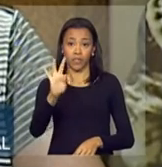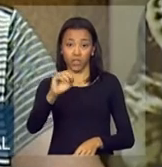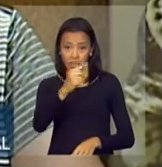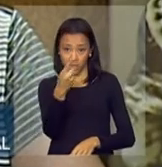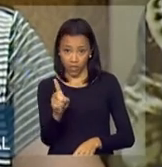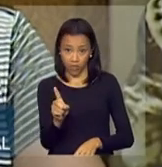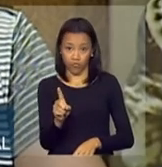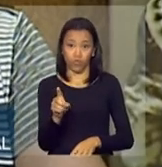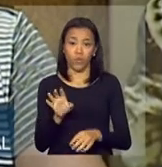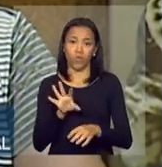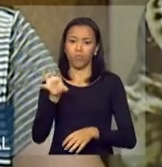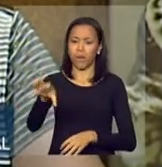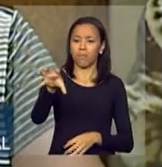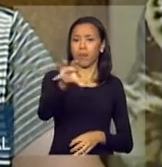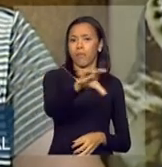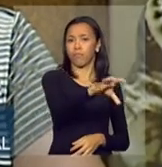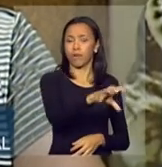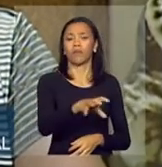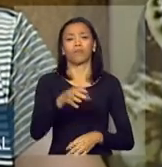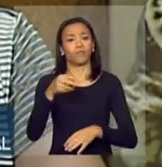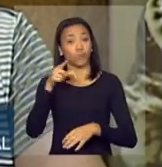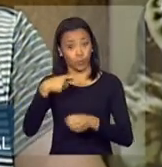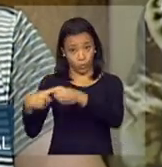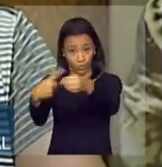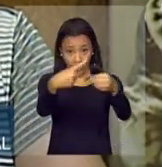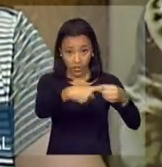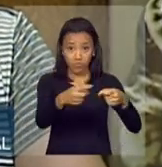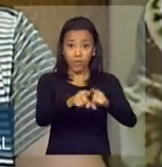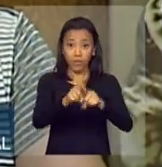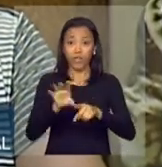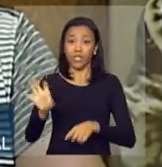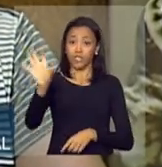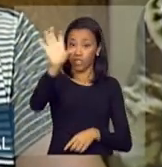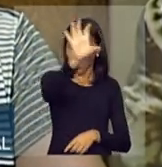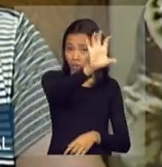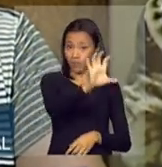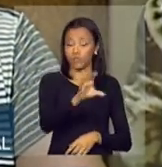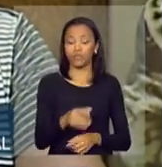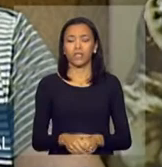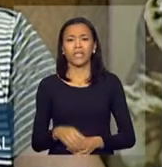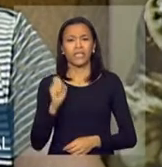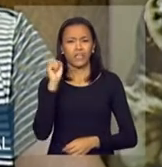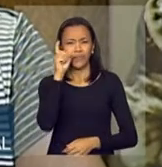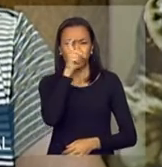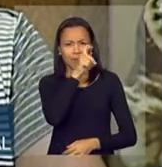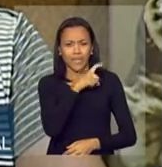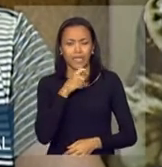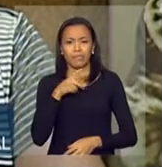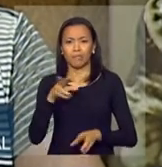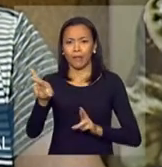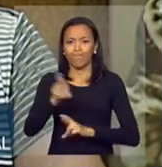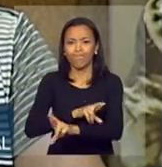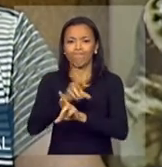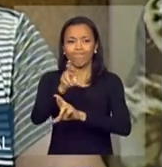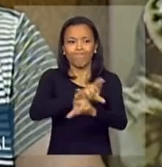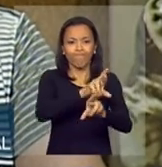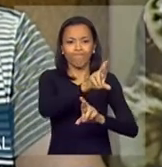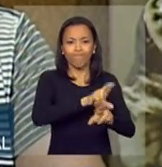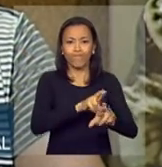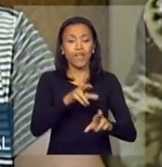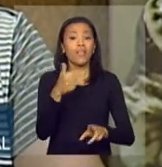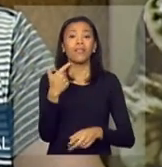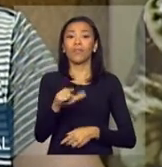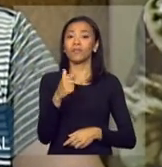com relação aos estados e municípios, dificuldades para o exercício da intersetorialidade. Não existe